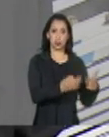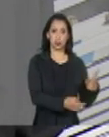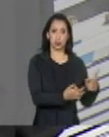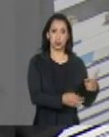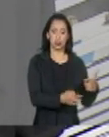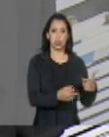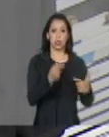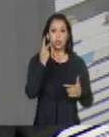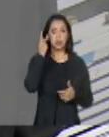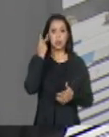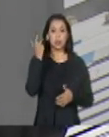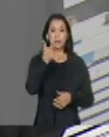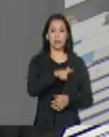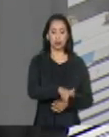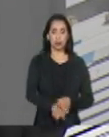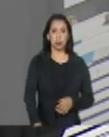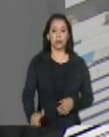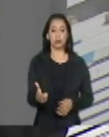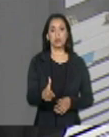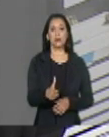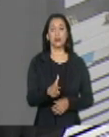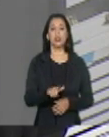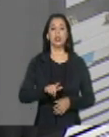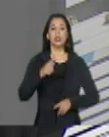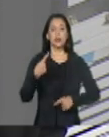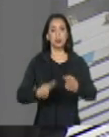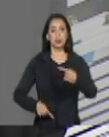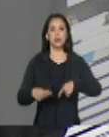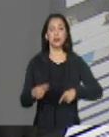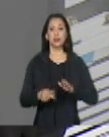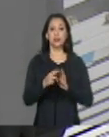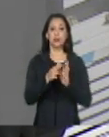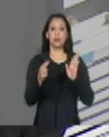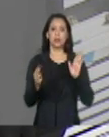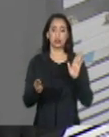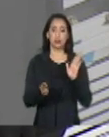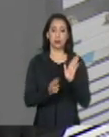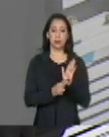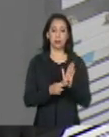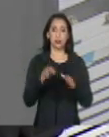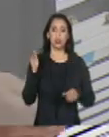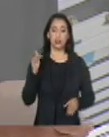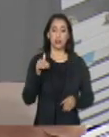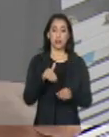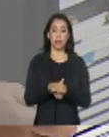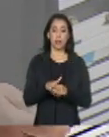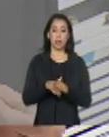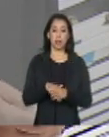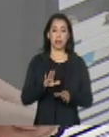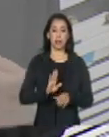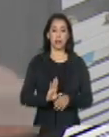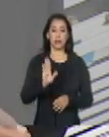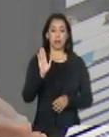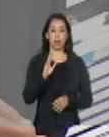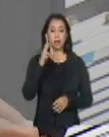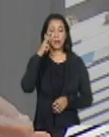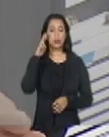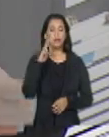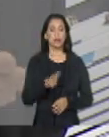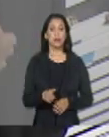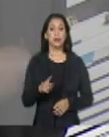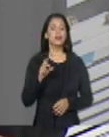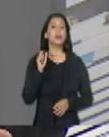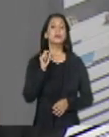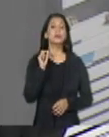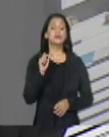para caminhar-se numa opção política normativa estritamente eleitoral, no sentido de